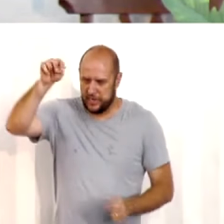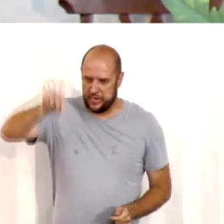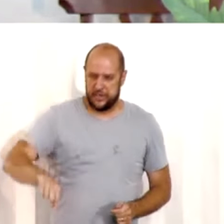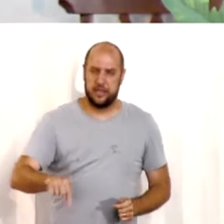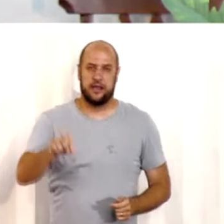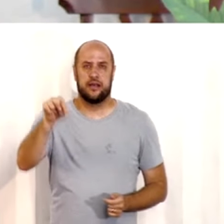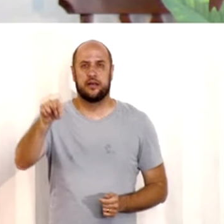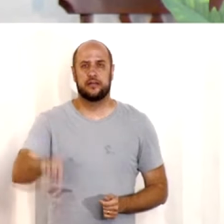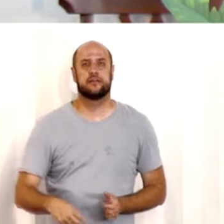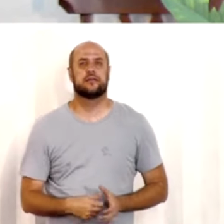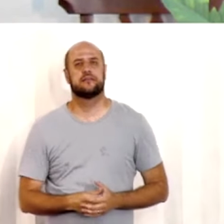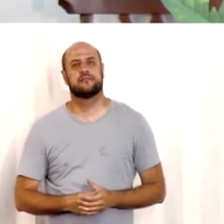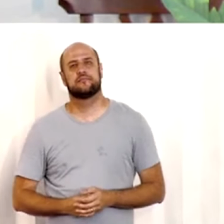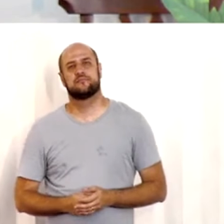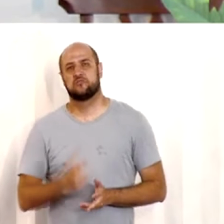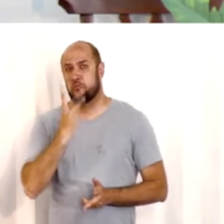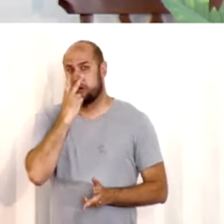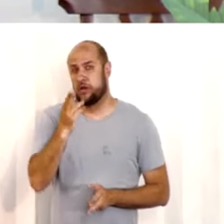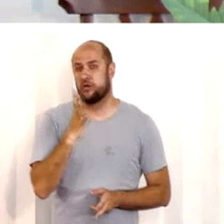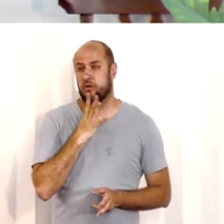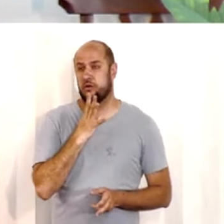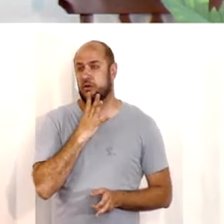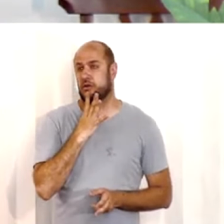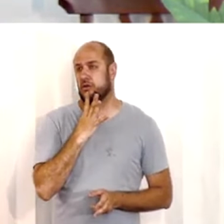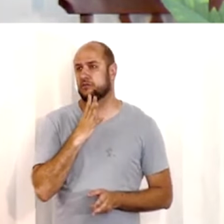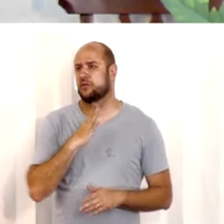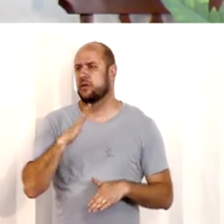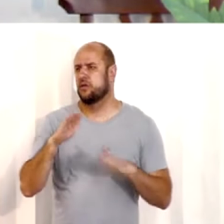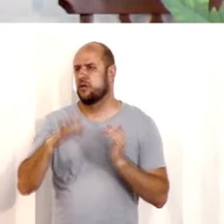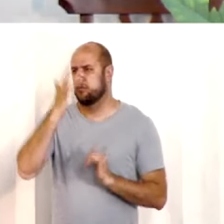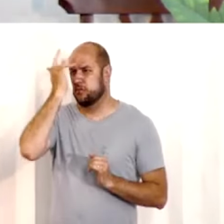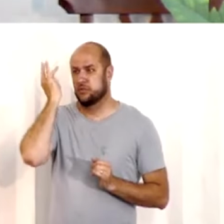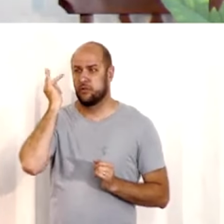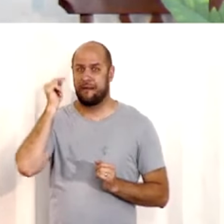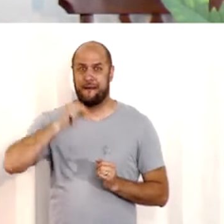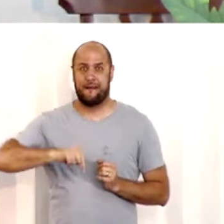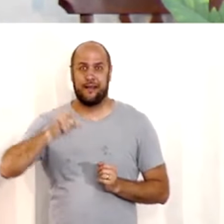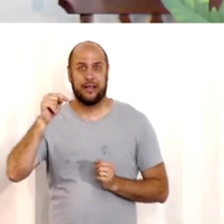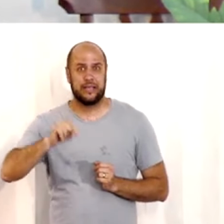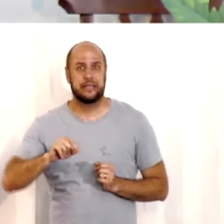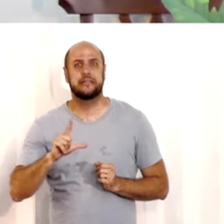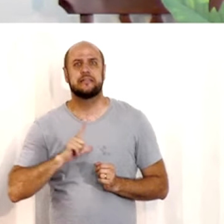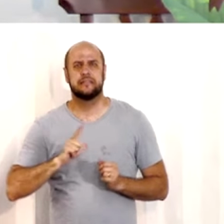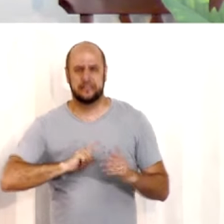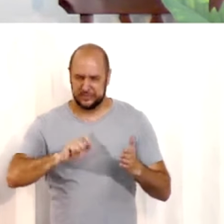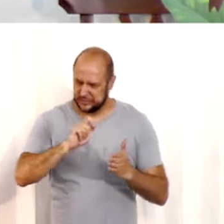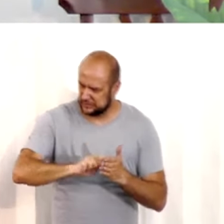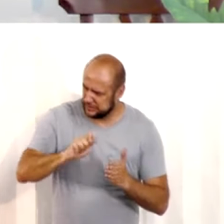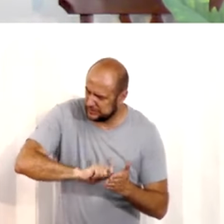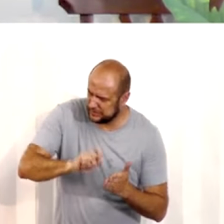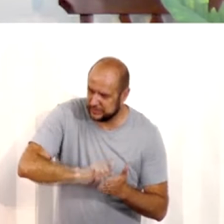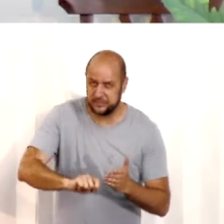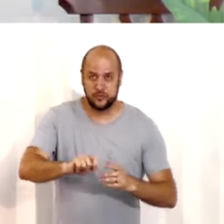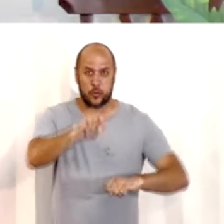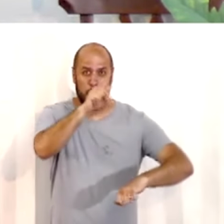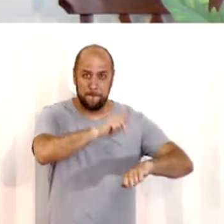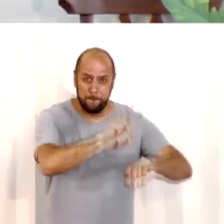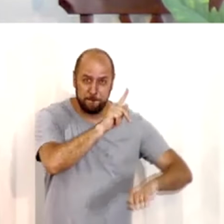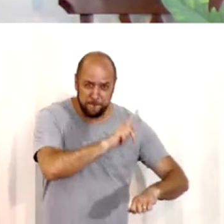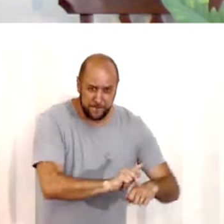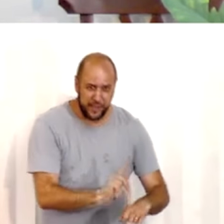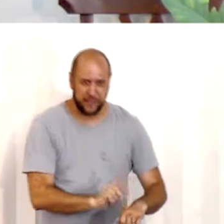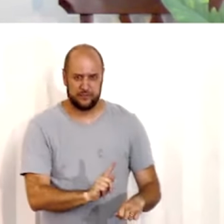vida encontrar, eu acho, mas em algum lugar aqui tem um escrito ou tem uma pedra fundamental.